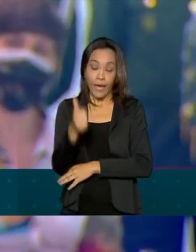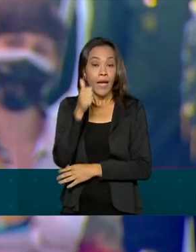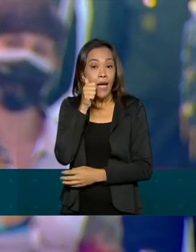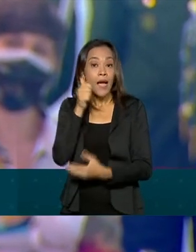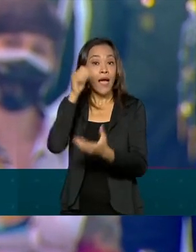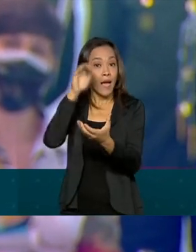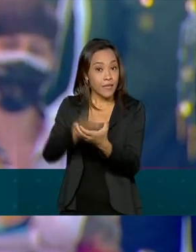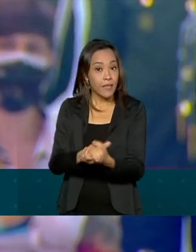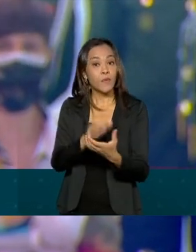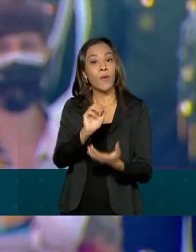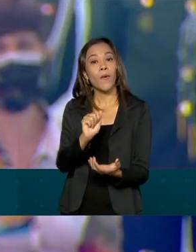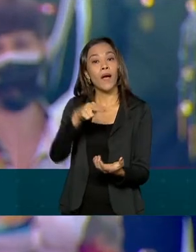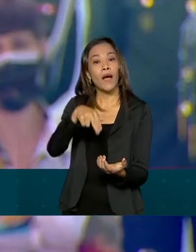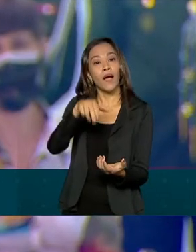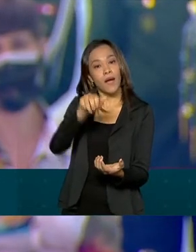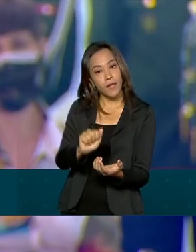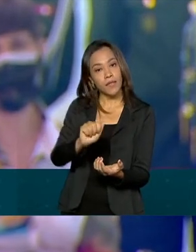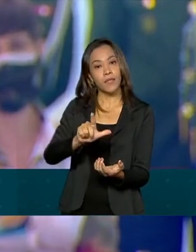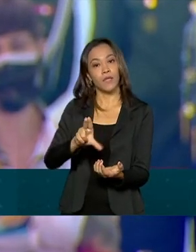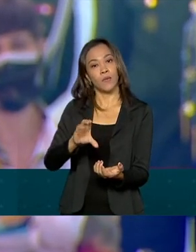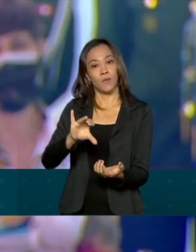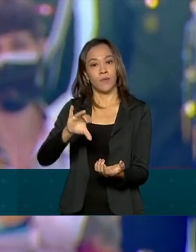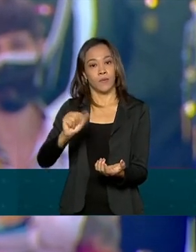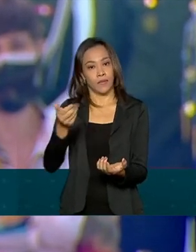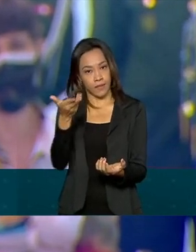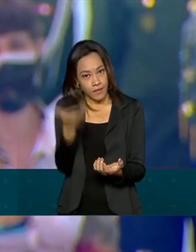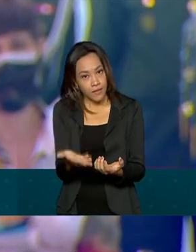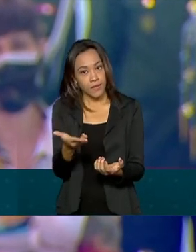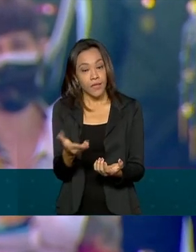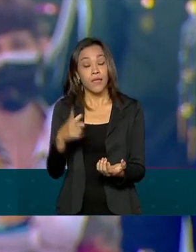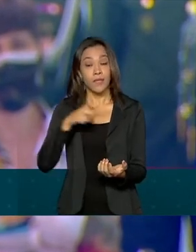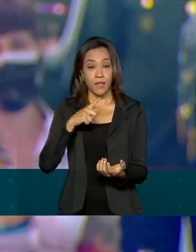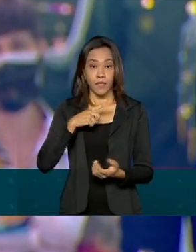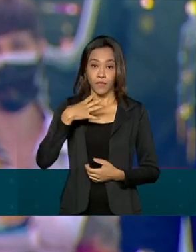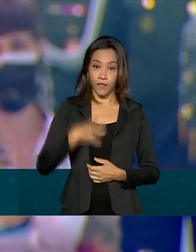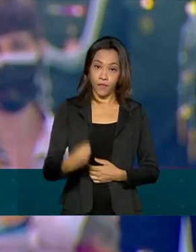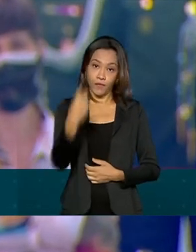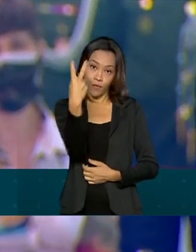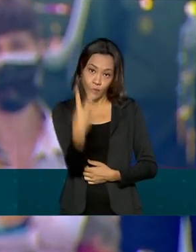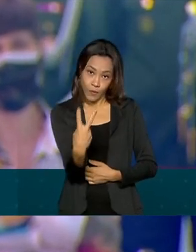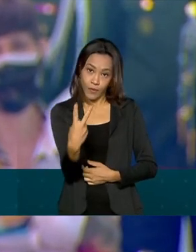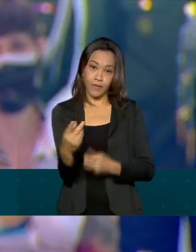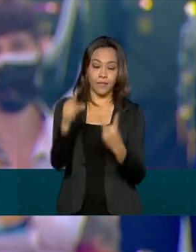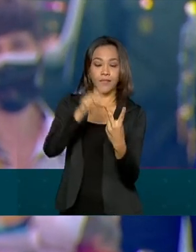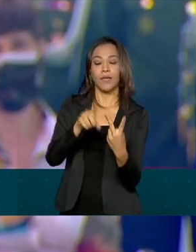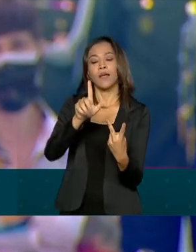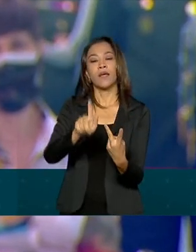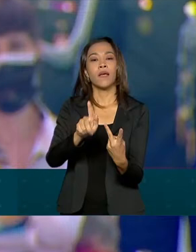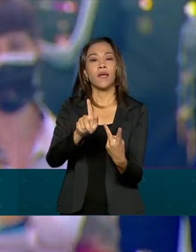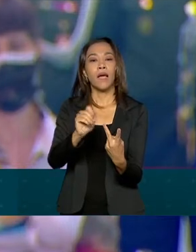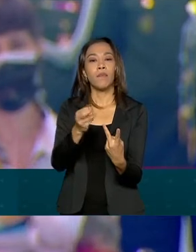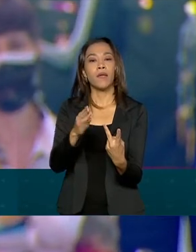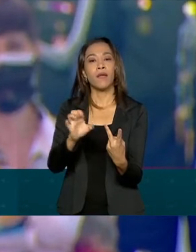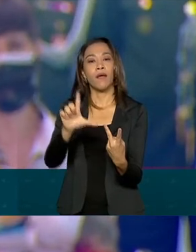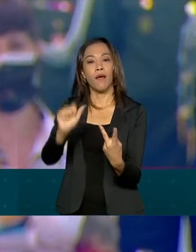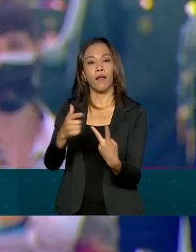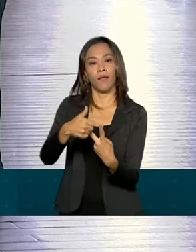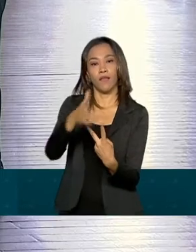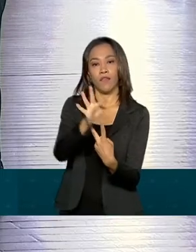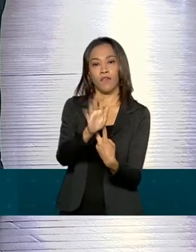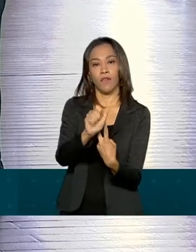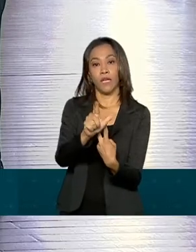com a senhora Ana Lúcia Ortiz Rosa o concellos e tem dois filhos Gabriela e Felipe